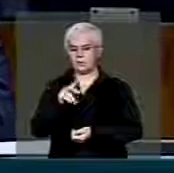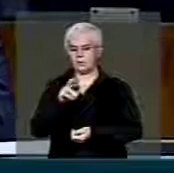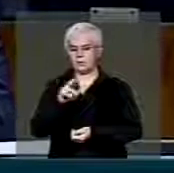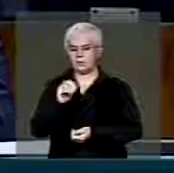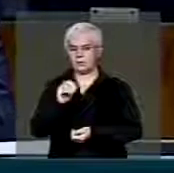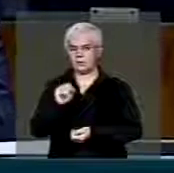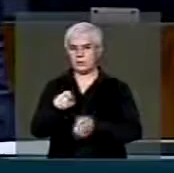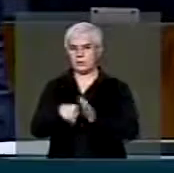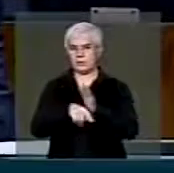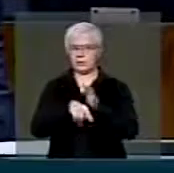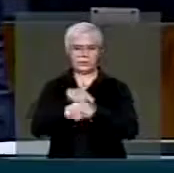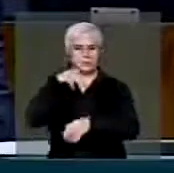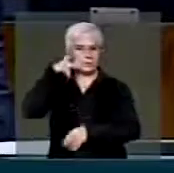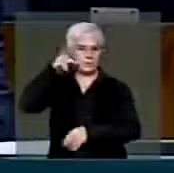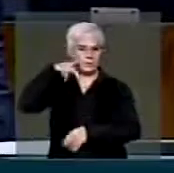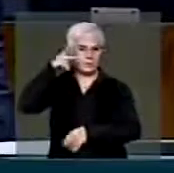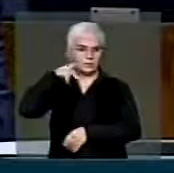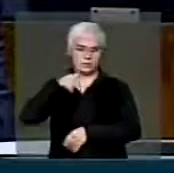Paraíba.